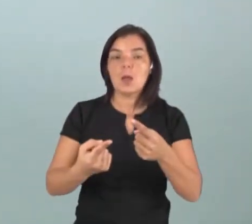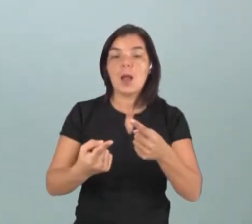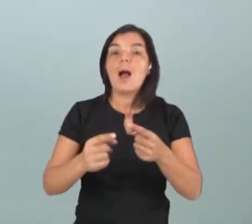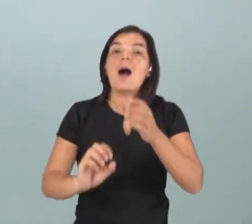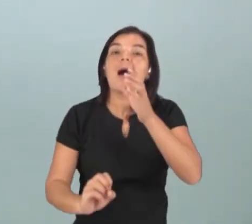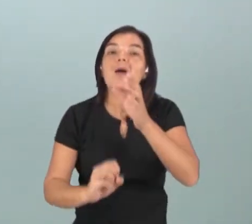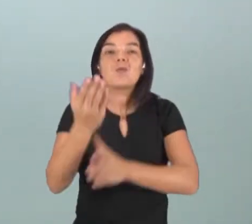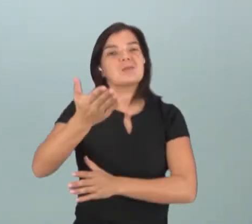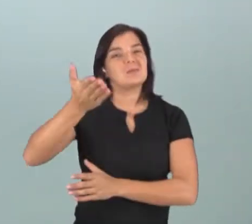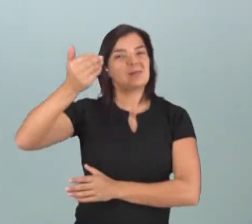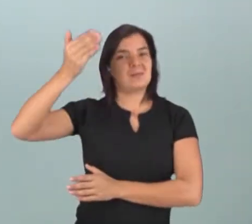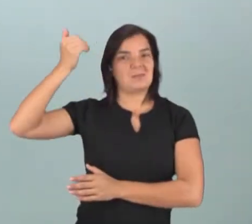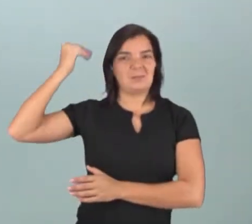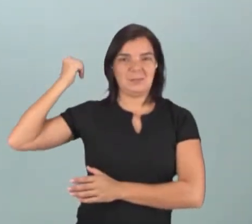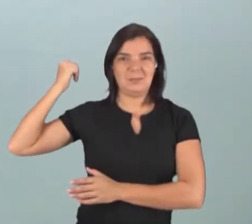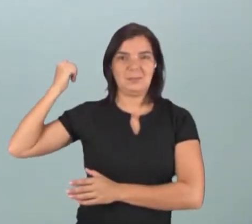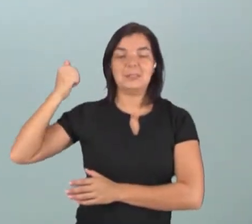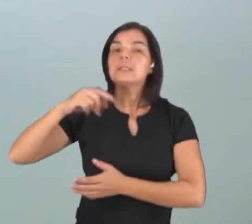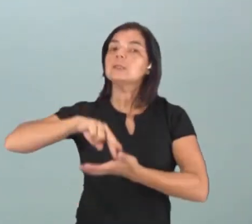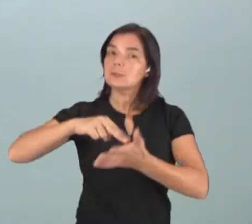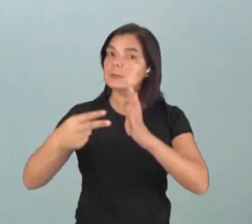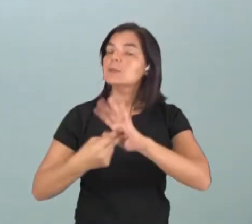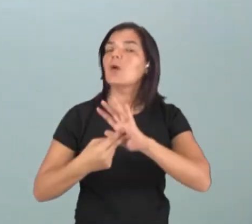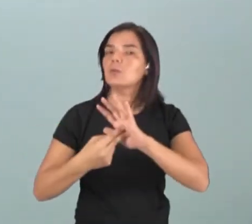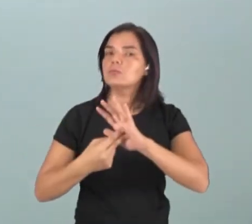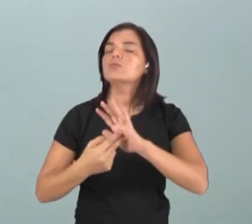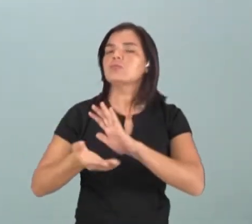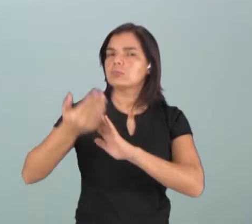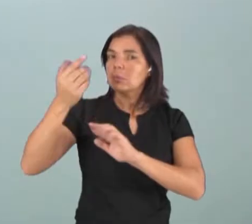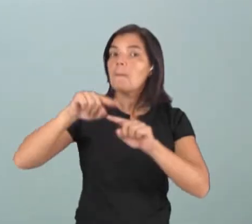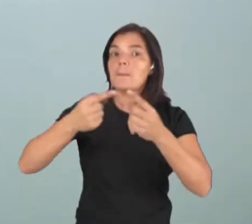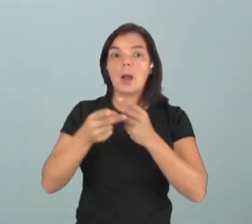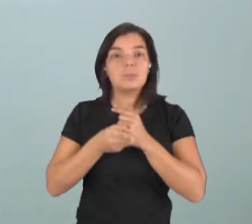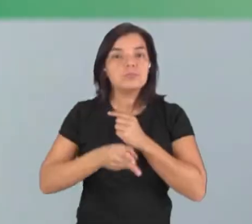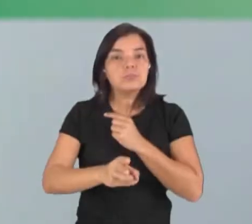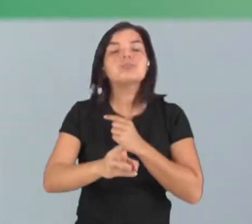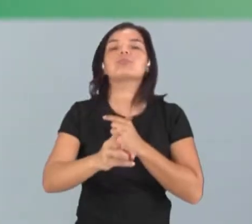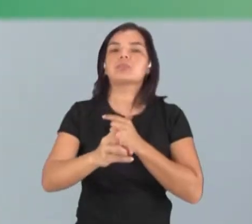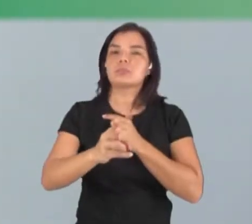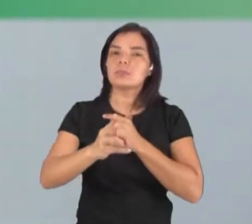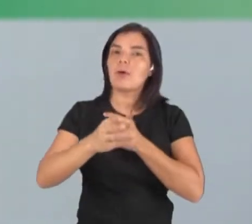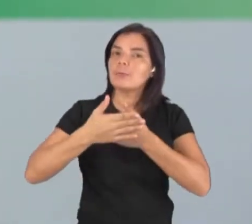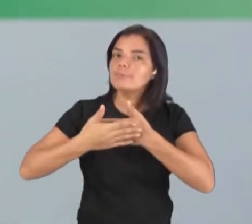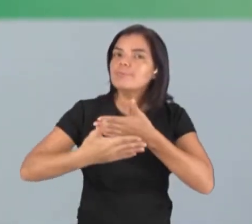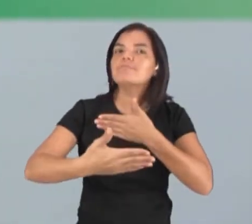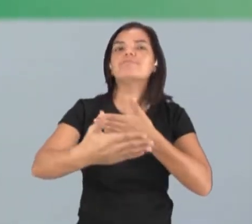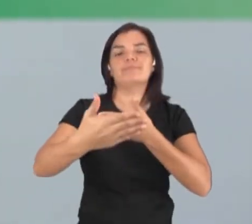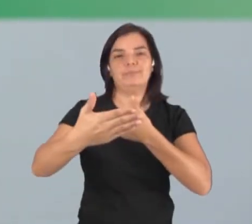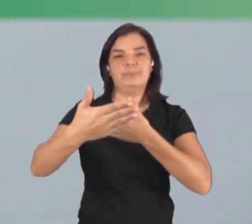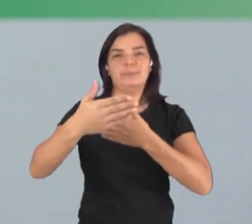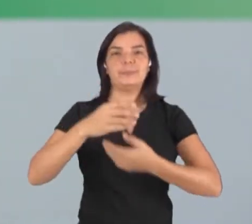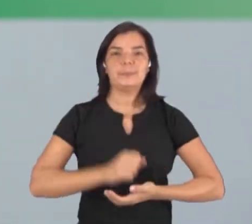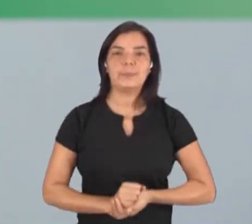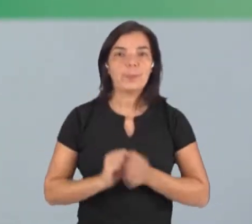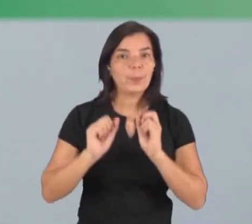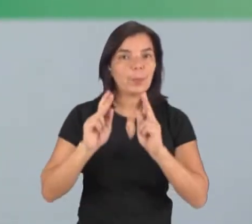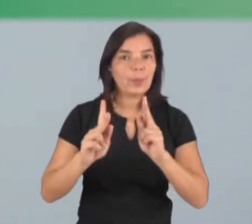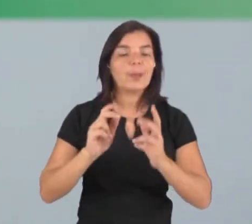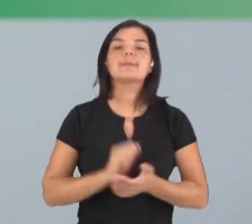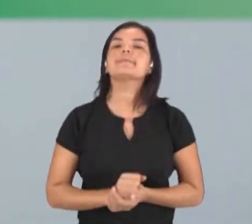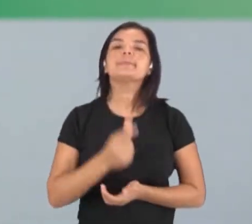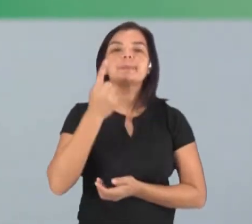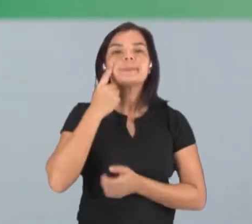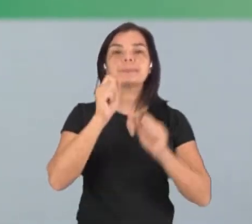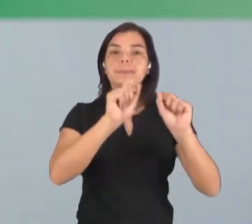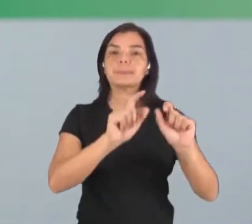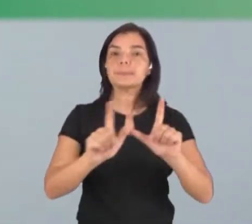estavam acontecendo no passado. Então, elas estão no passado, mas elas estavam em progresso em um certo período, ok? Vamos